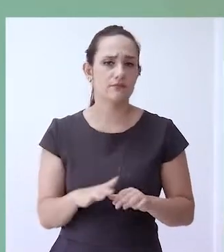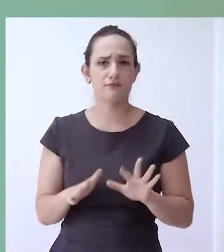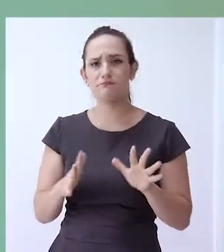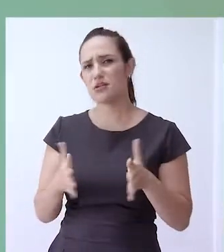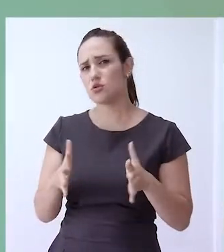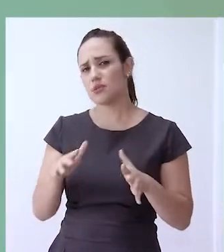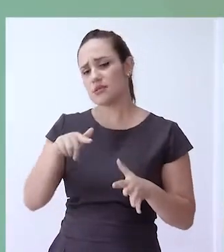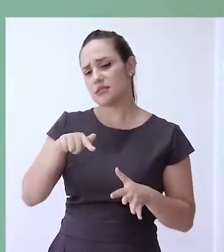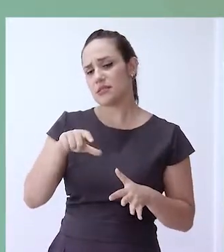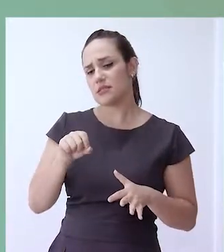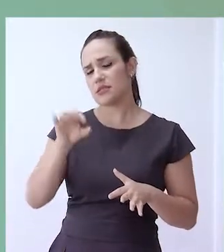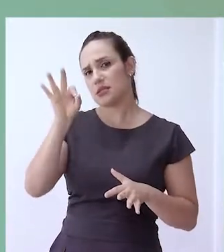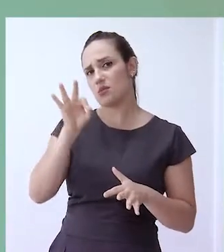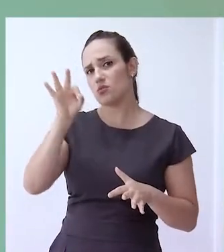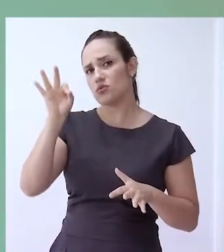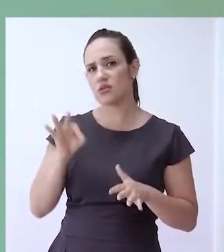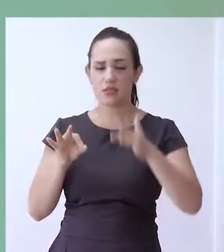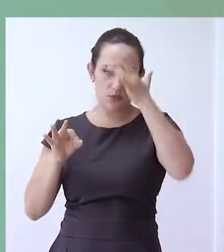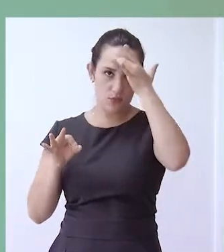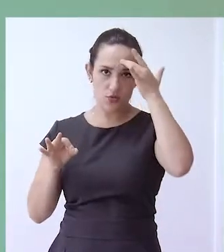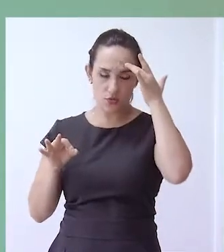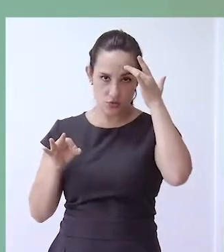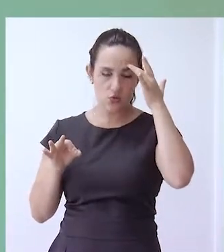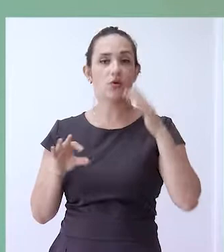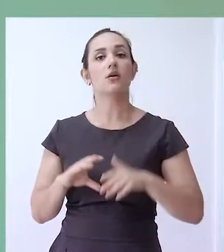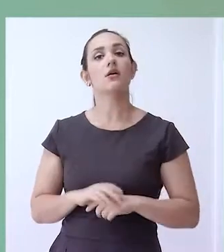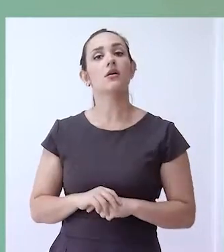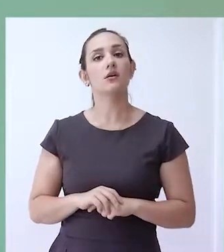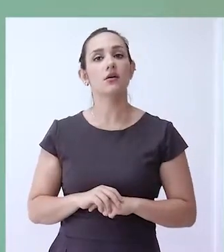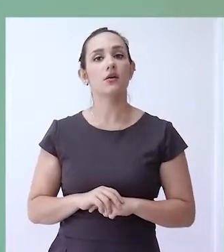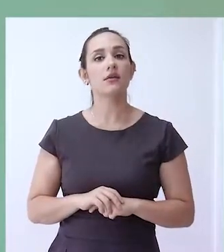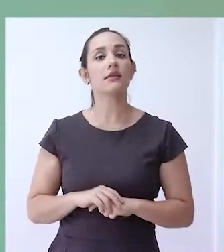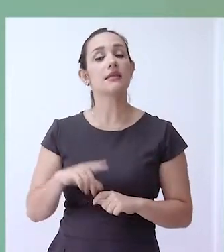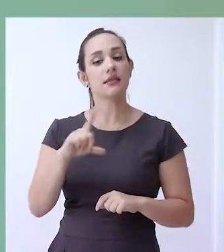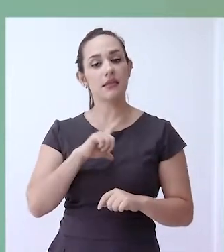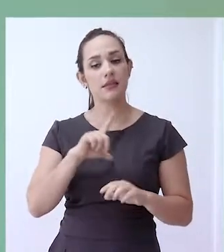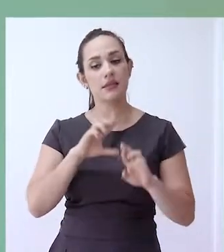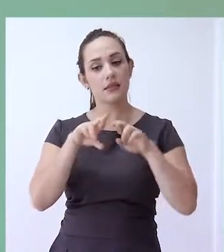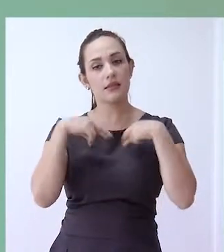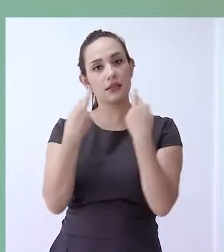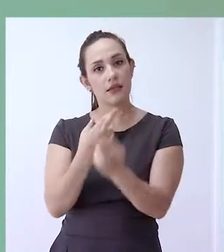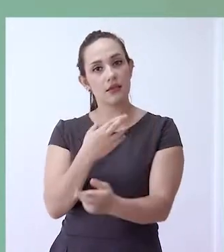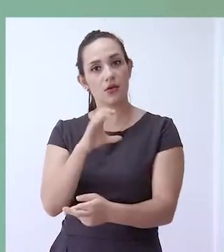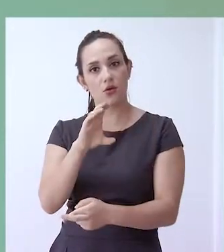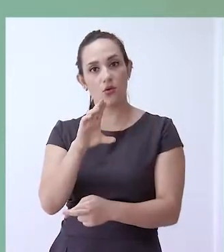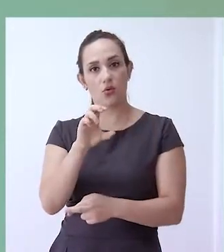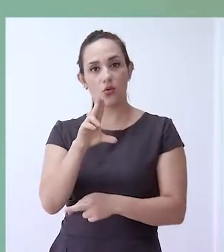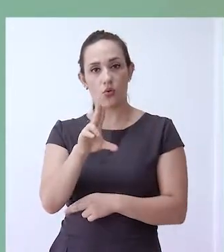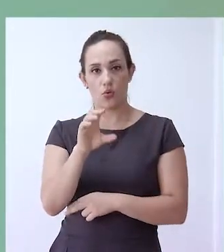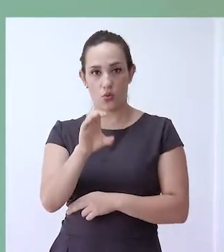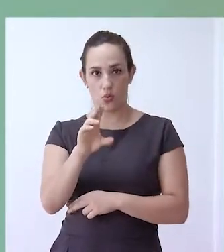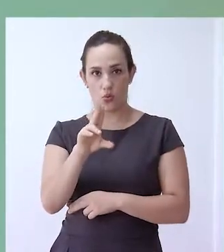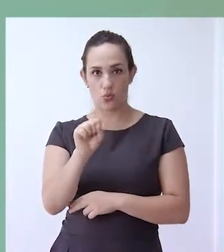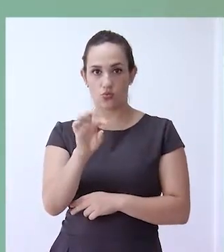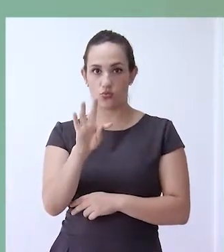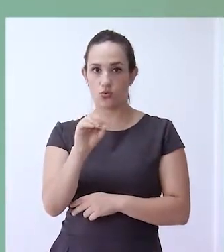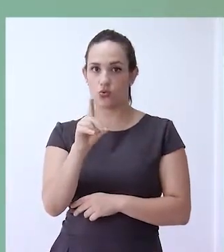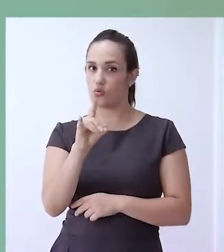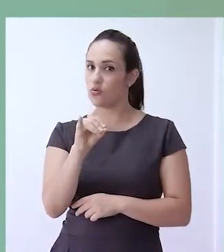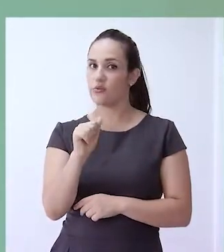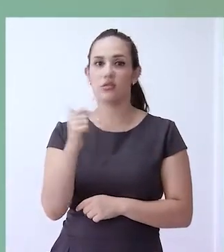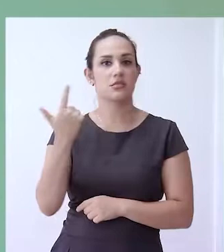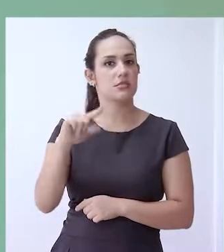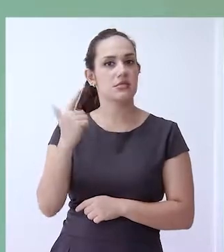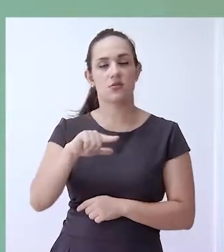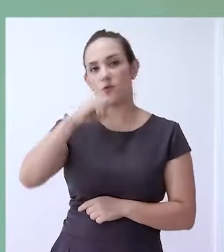interessante. Aproximadamente 70% dos casos que chegam em audiência de custódia são crimes praticados sem violência ou grave